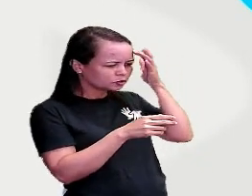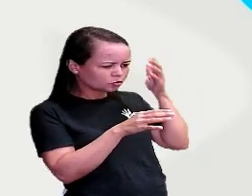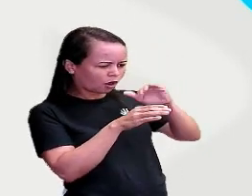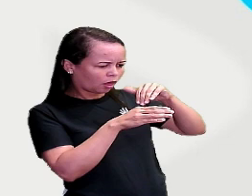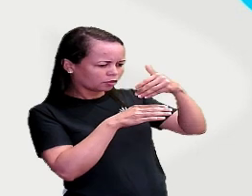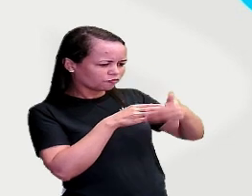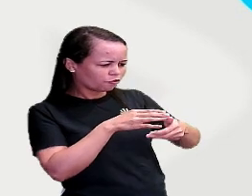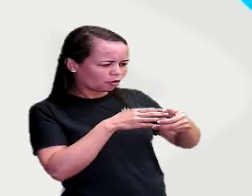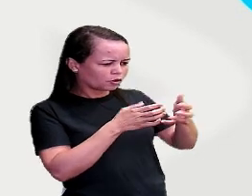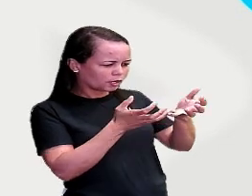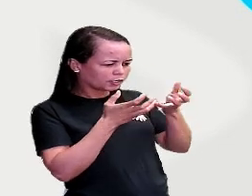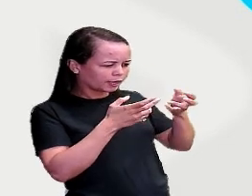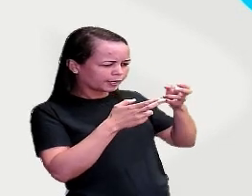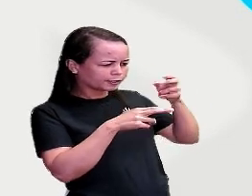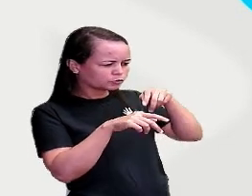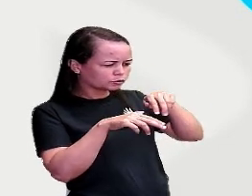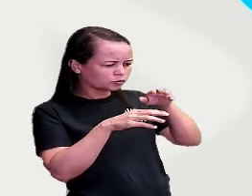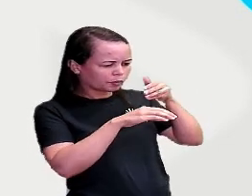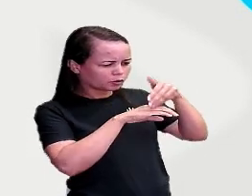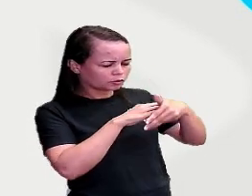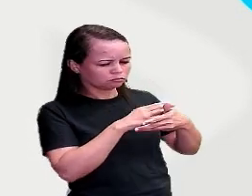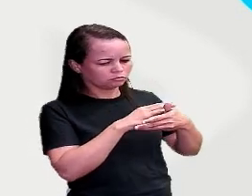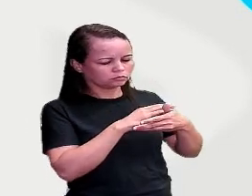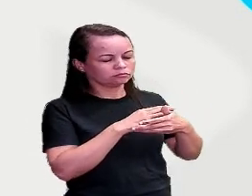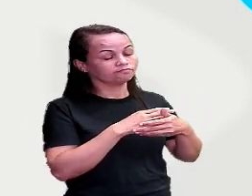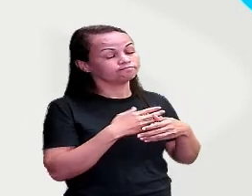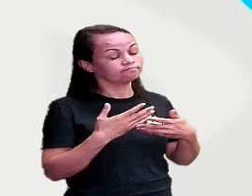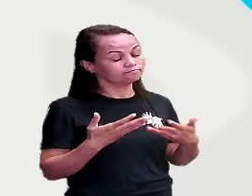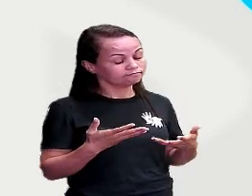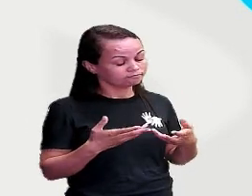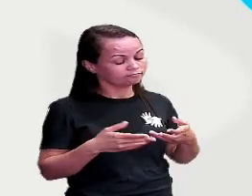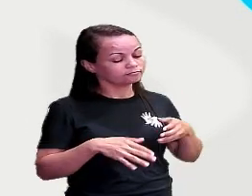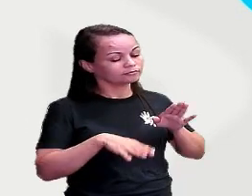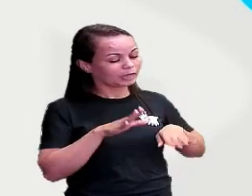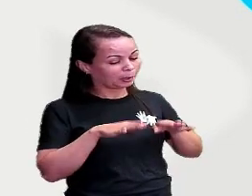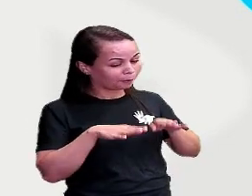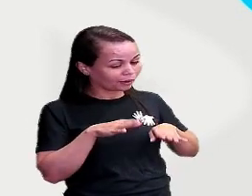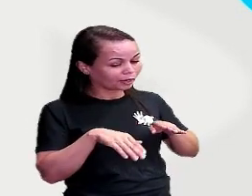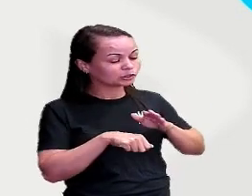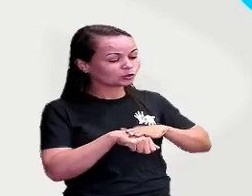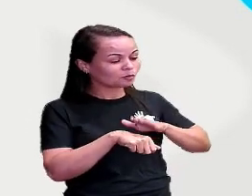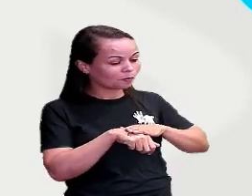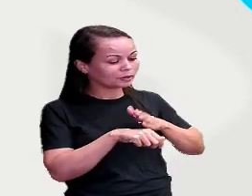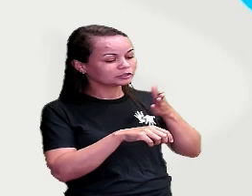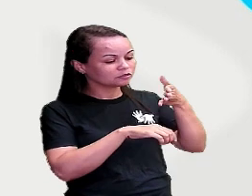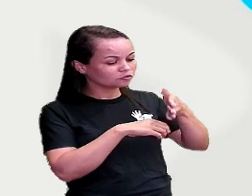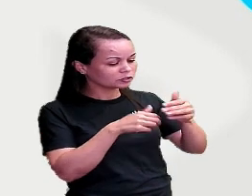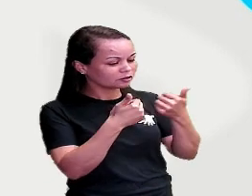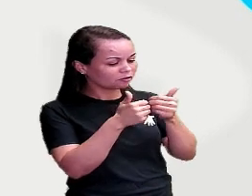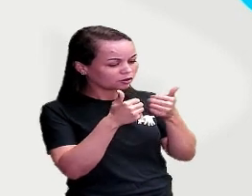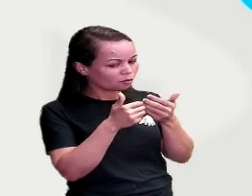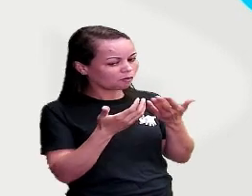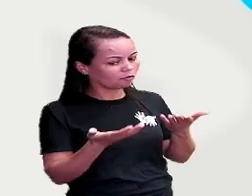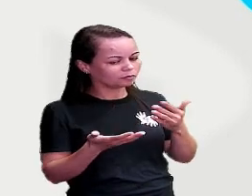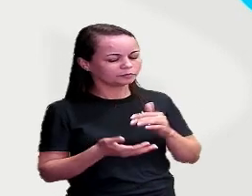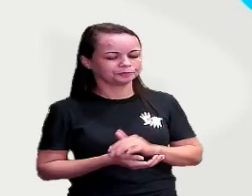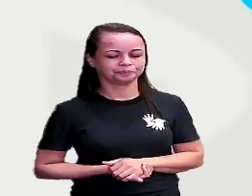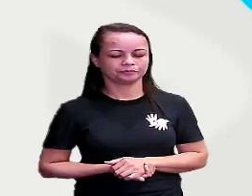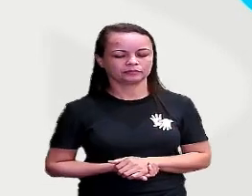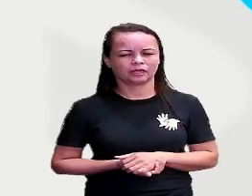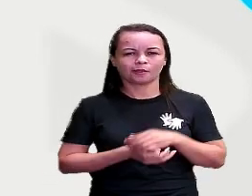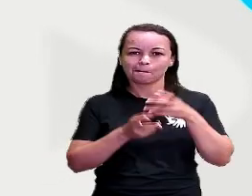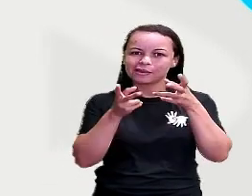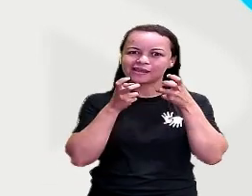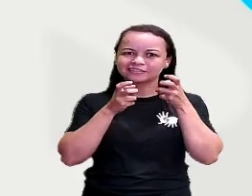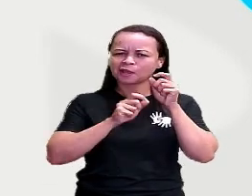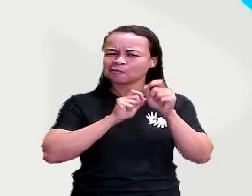ônibus. Aí ele fala, depende da hora que você toma, hein? Ou seja, depende da hora aí que você vai pegar esse ônibus. Então aí a gente